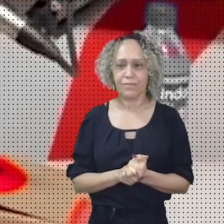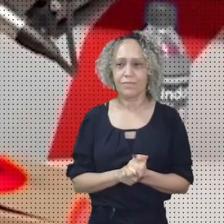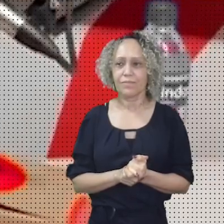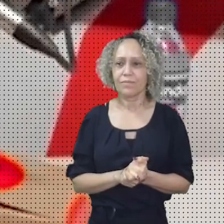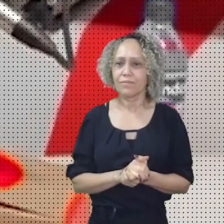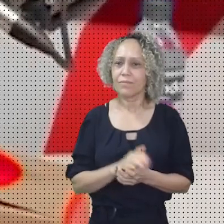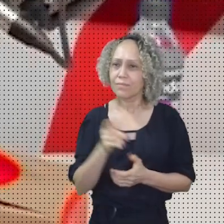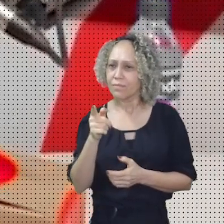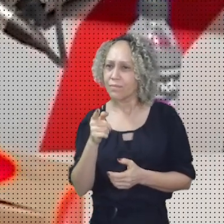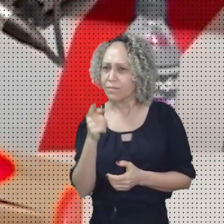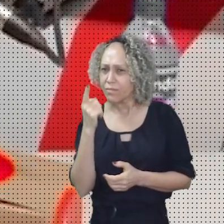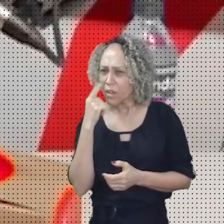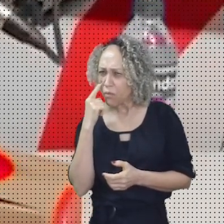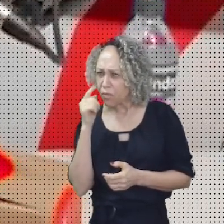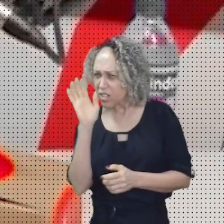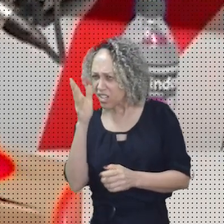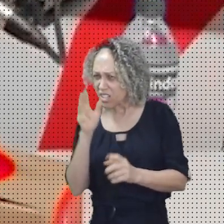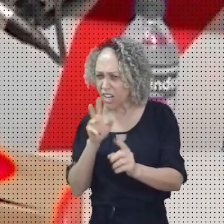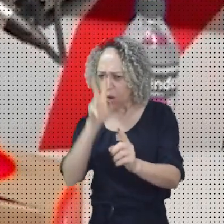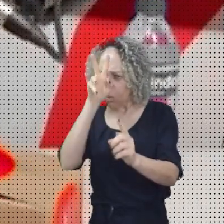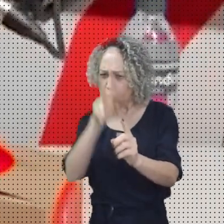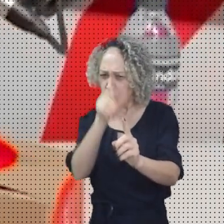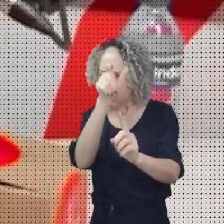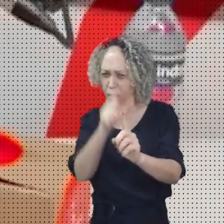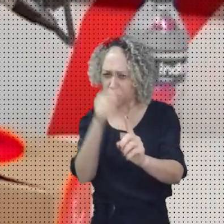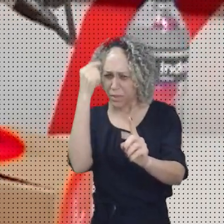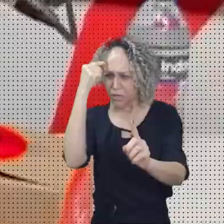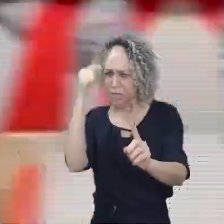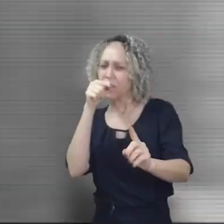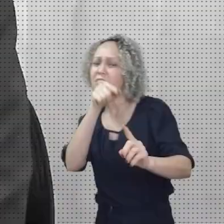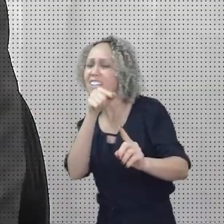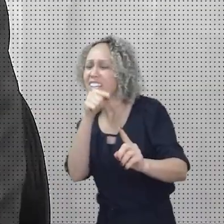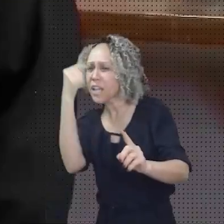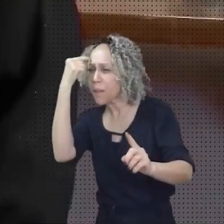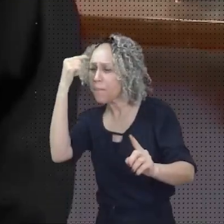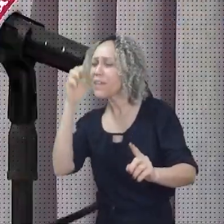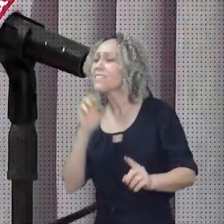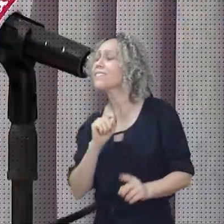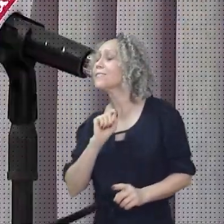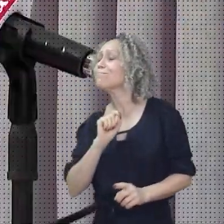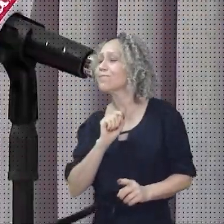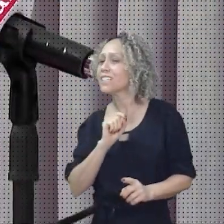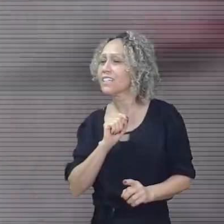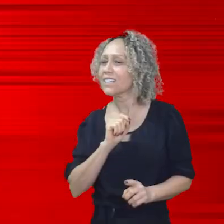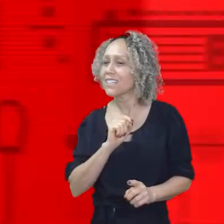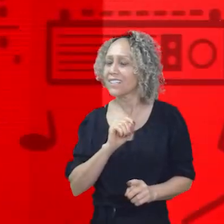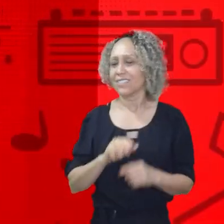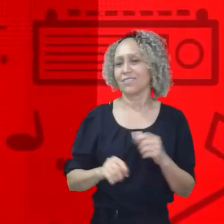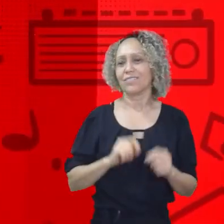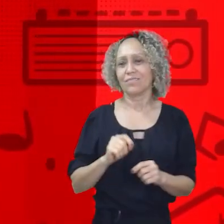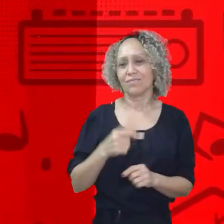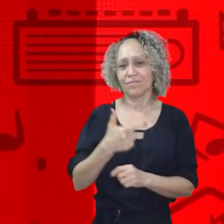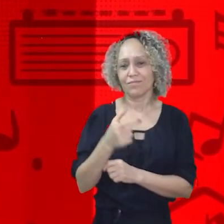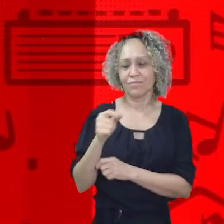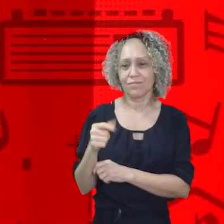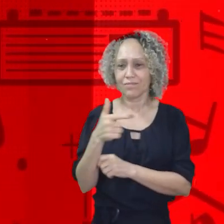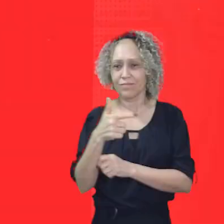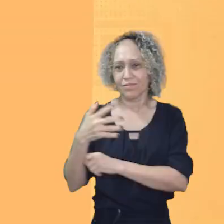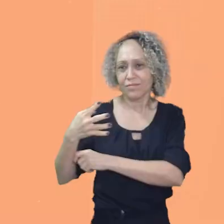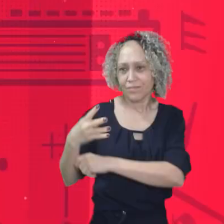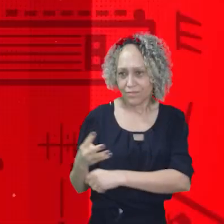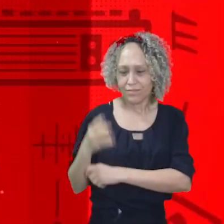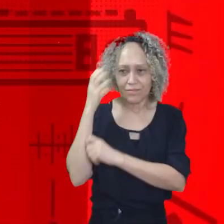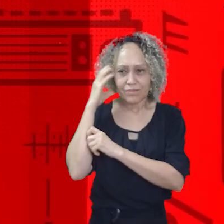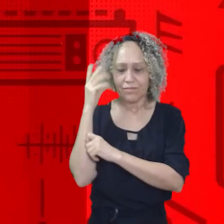Já olhou para alguém e pensou, o que passa na cabeça dela? Rádio. Eu gosto de rádio. Em 2024,